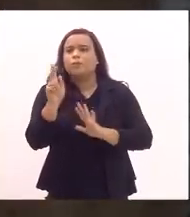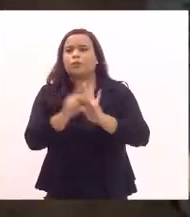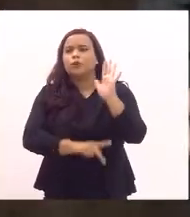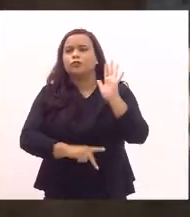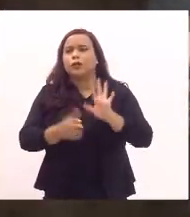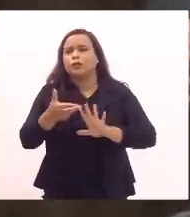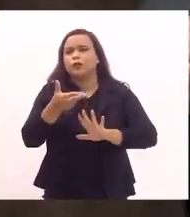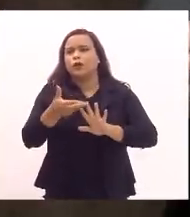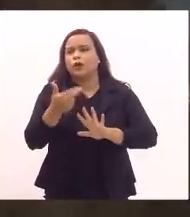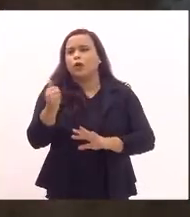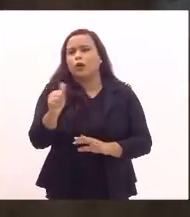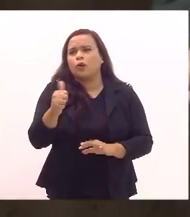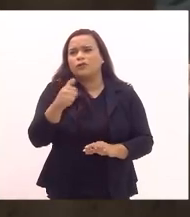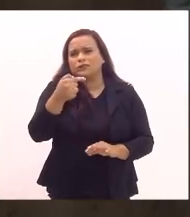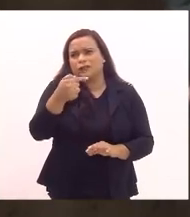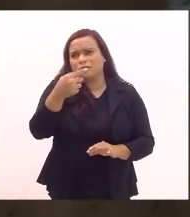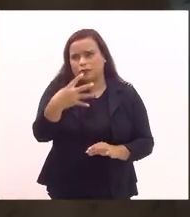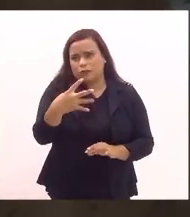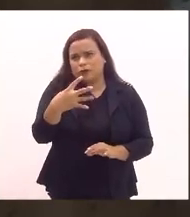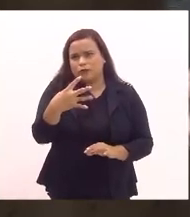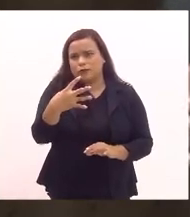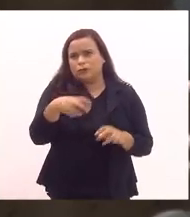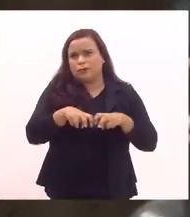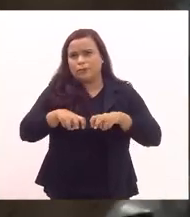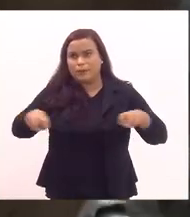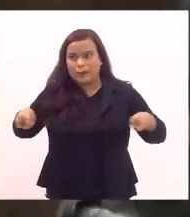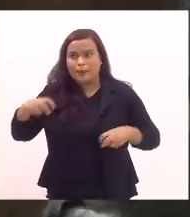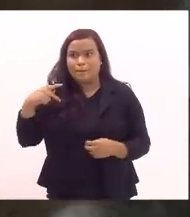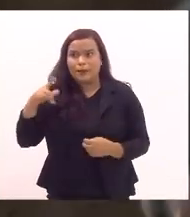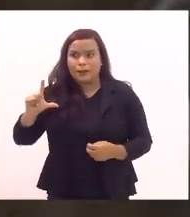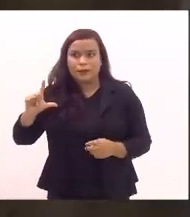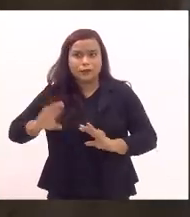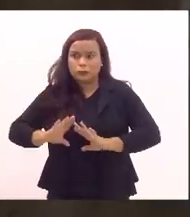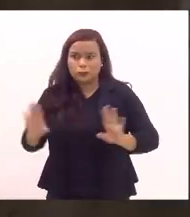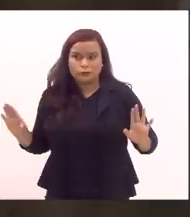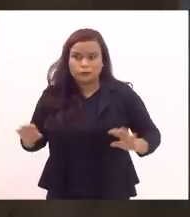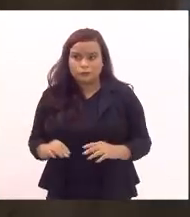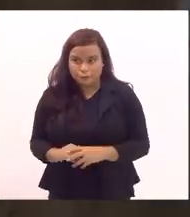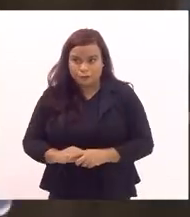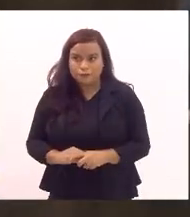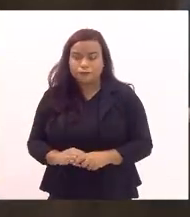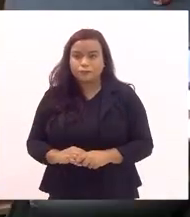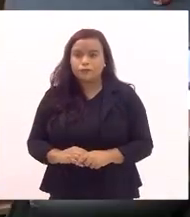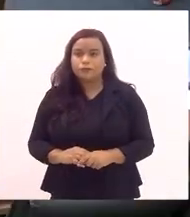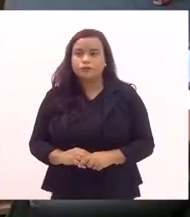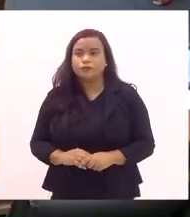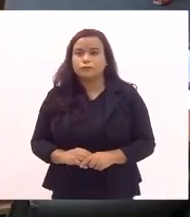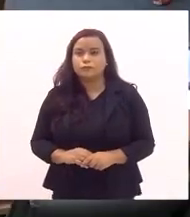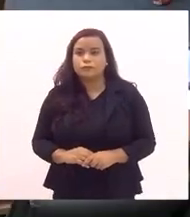projeto de resolução 1174 pela bancada do pl somente isso